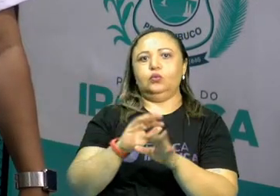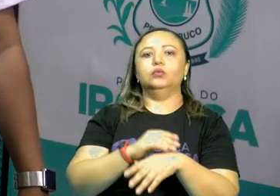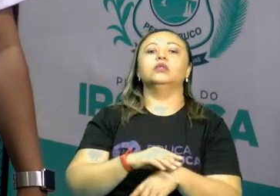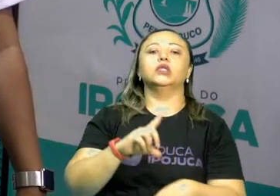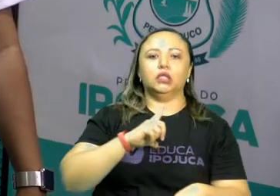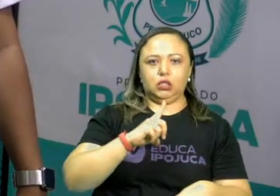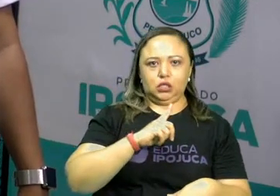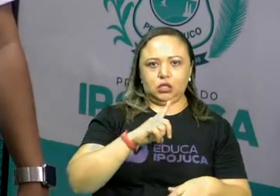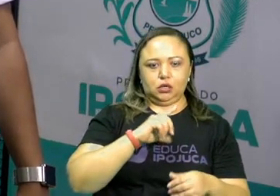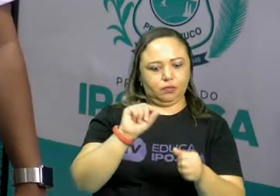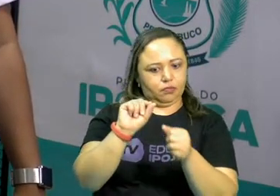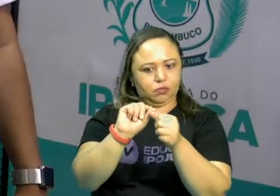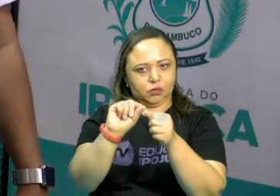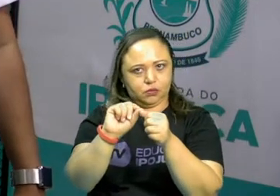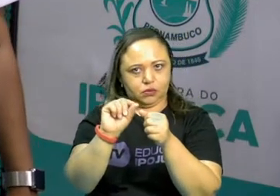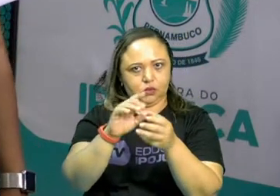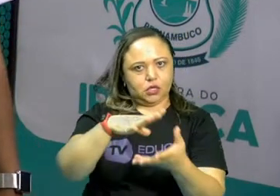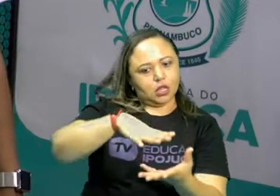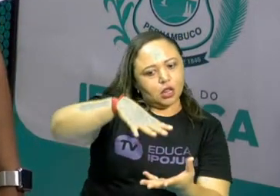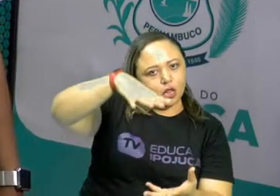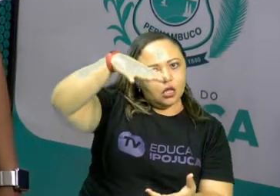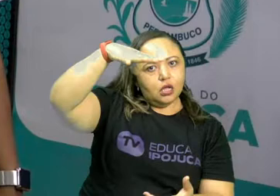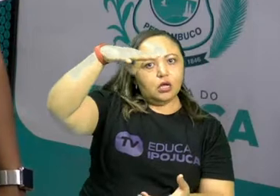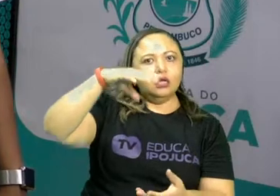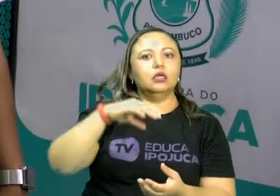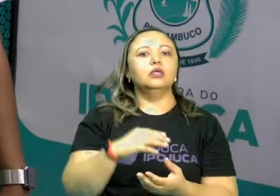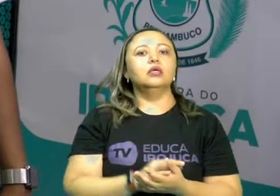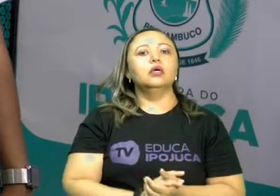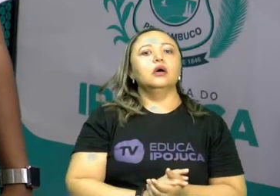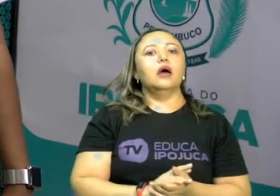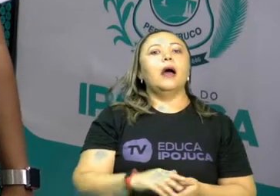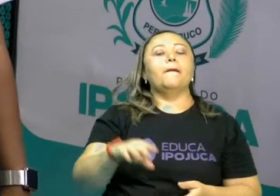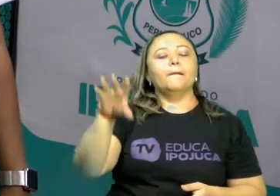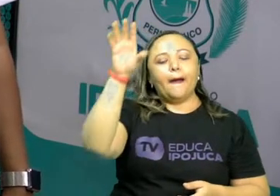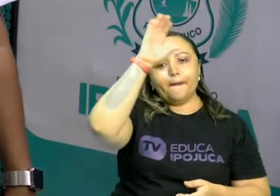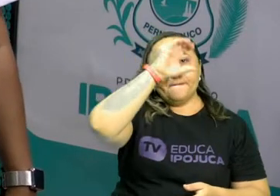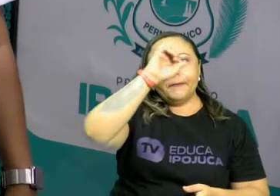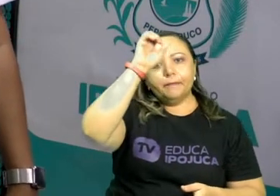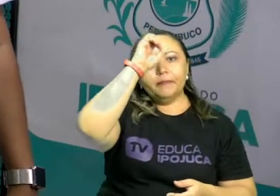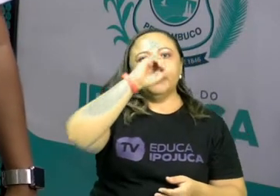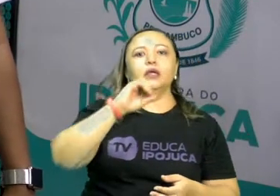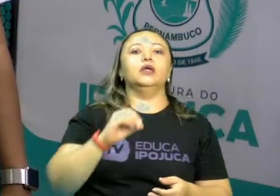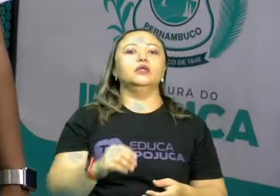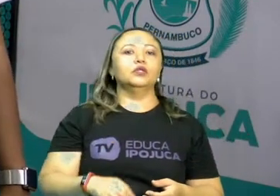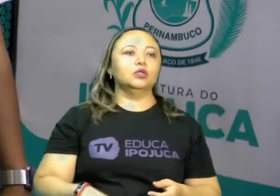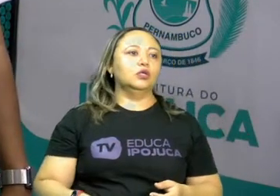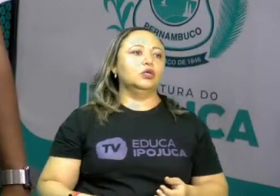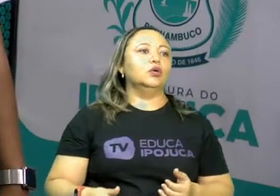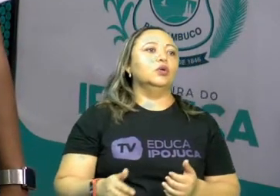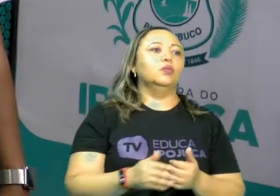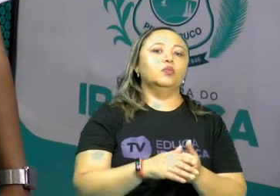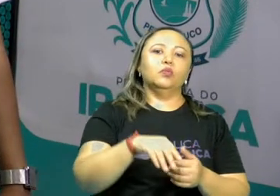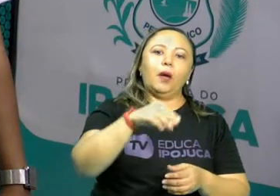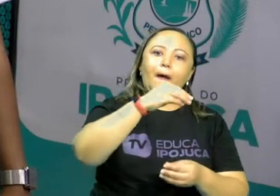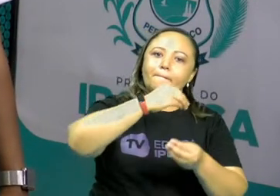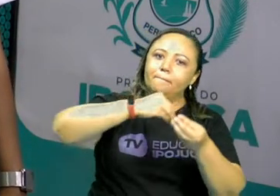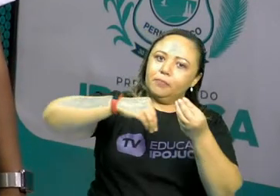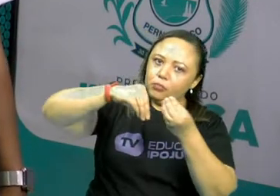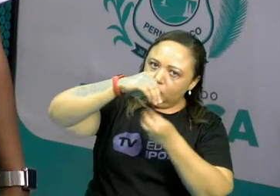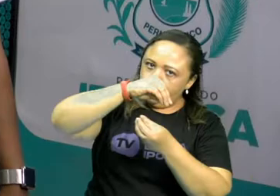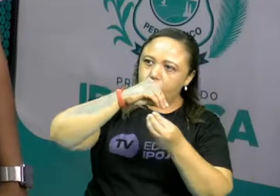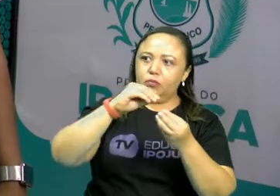o alumínio. Agora que a gente já entendeu o que é uma substância, vamos ver o que é uma